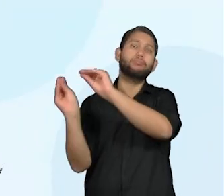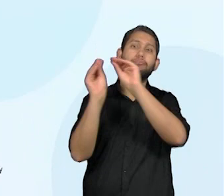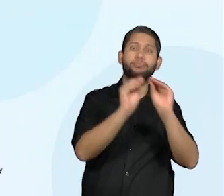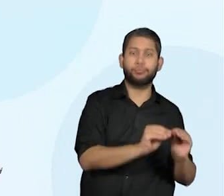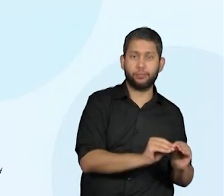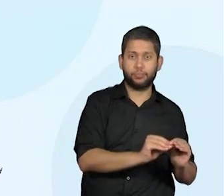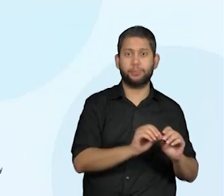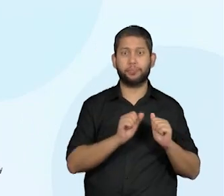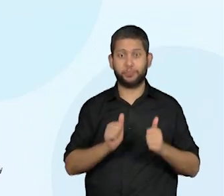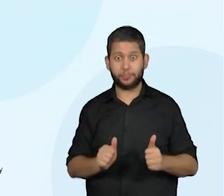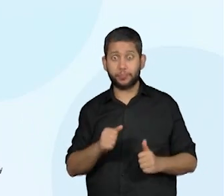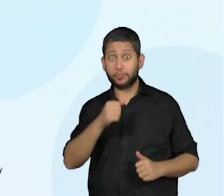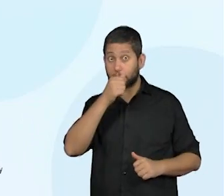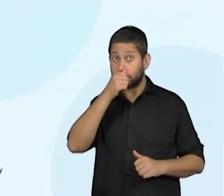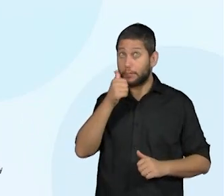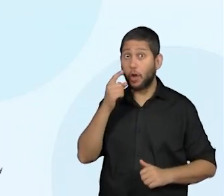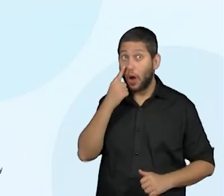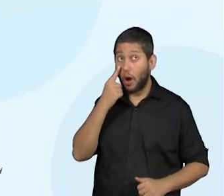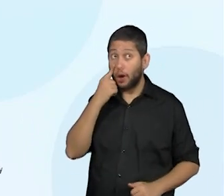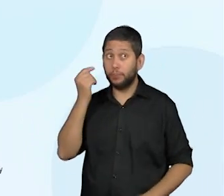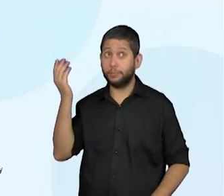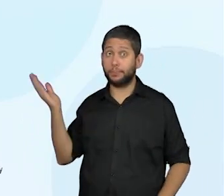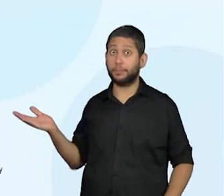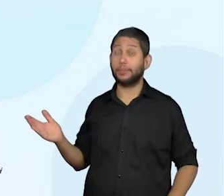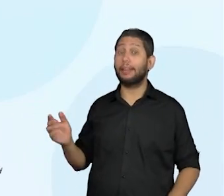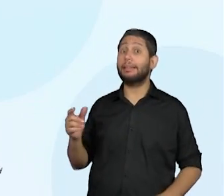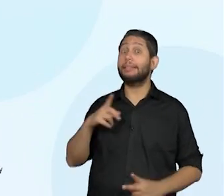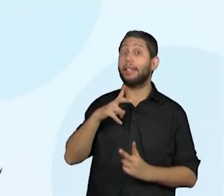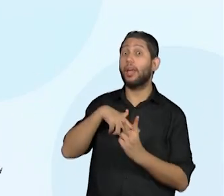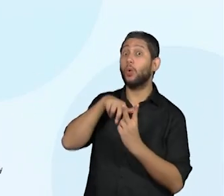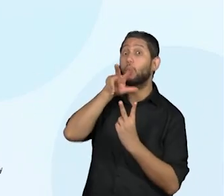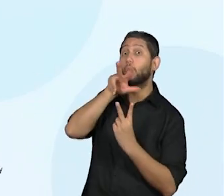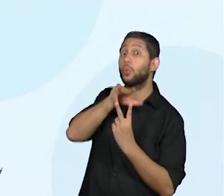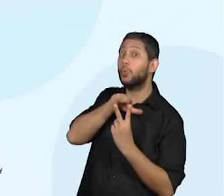No movimento migratório, existe 2 tipos de